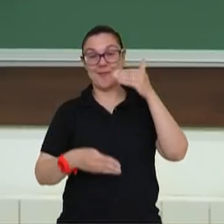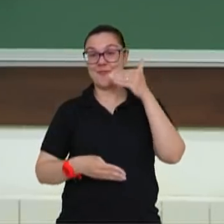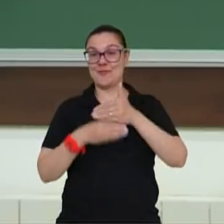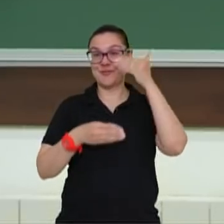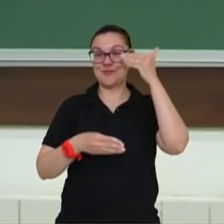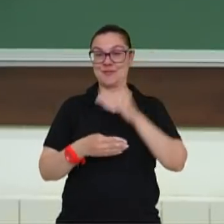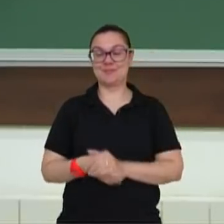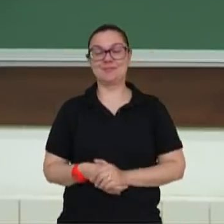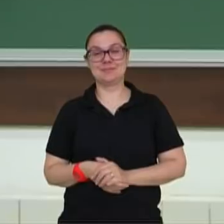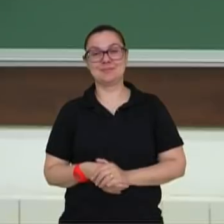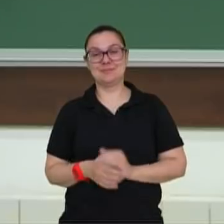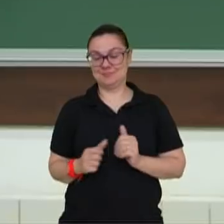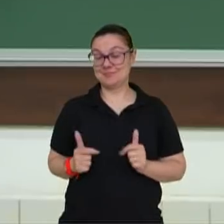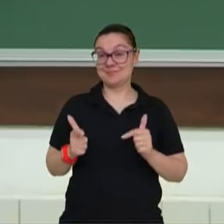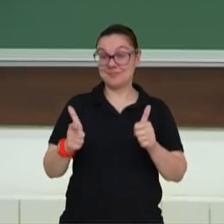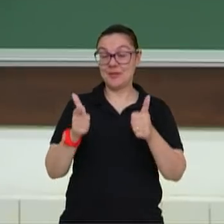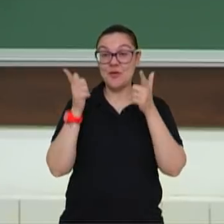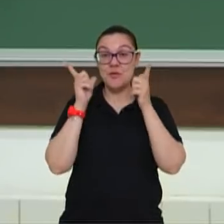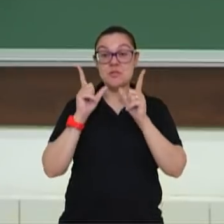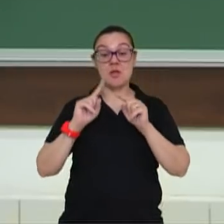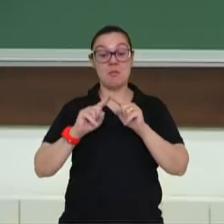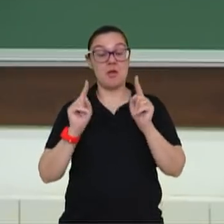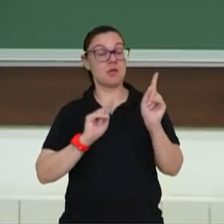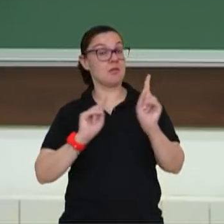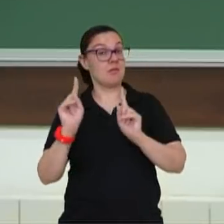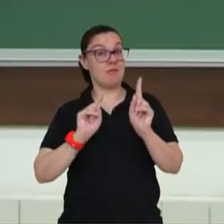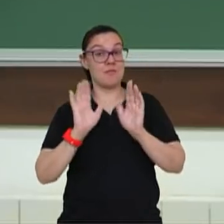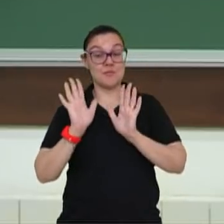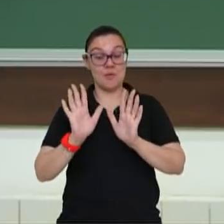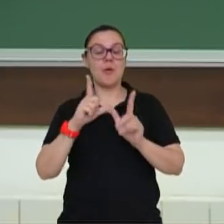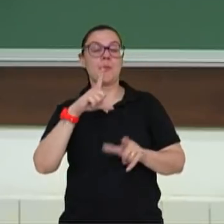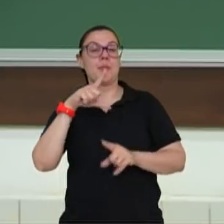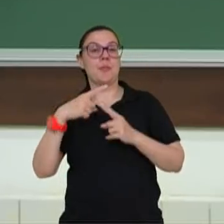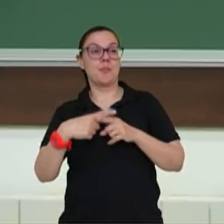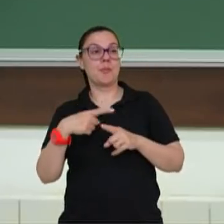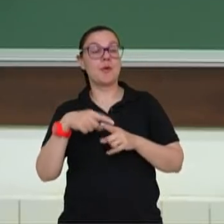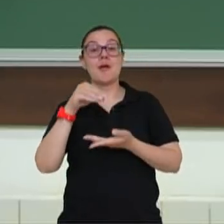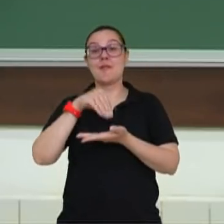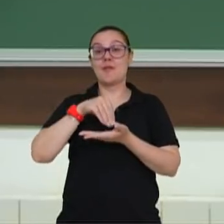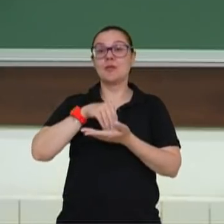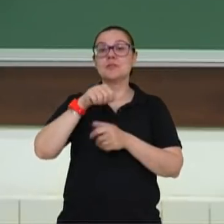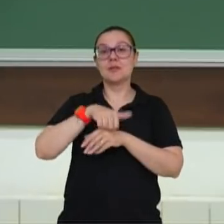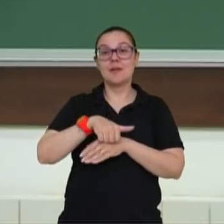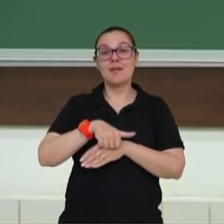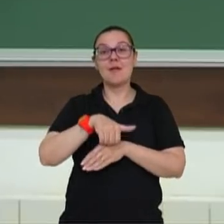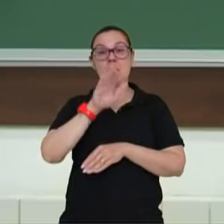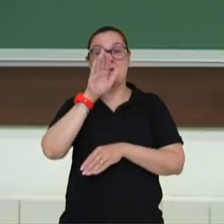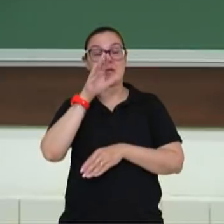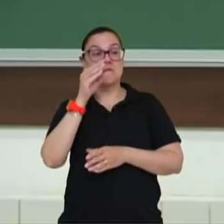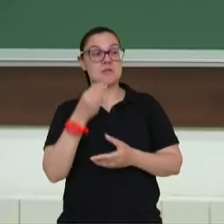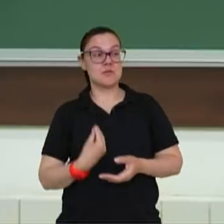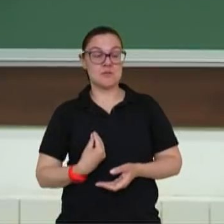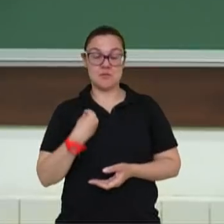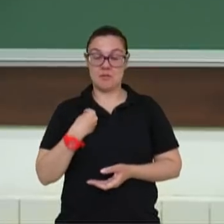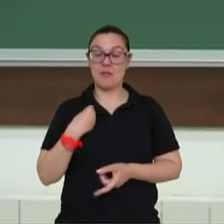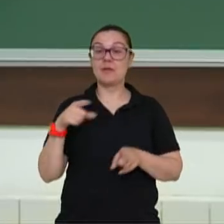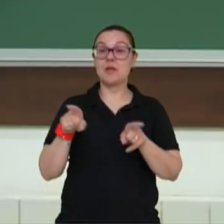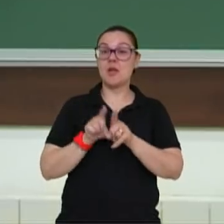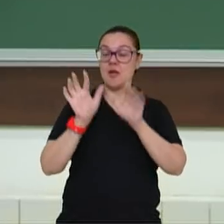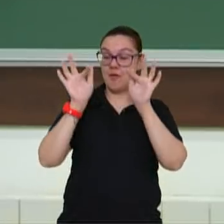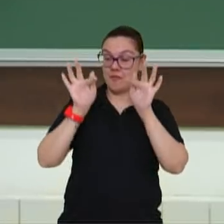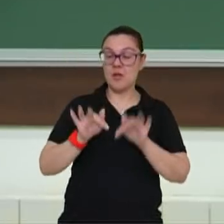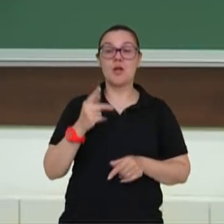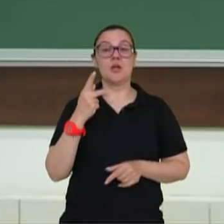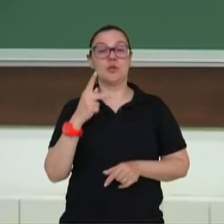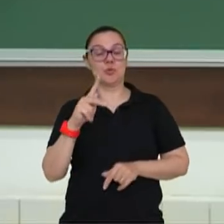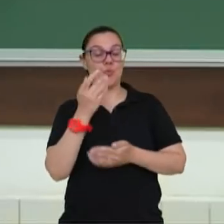é? Garantido. Mas não somente isso, porque não finaliza aqui, né, com a presença. Finaliza